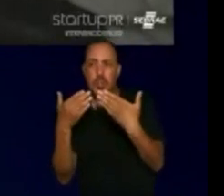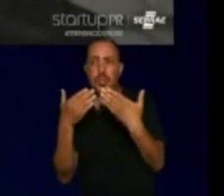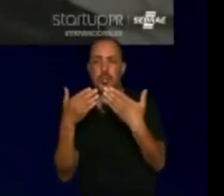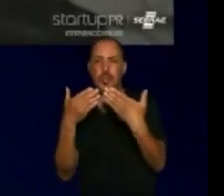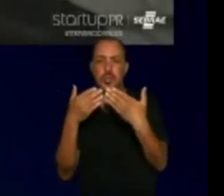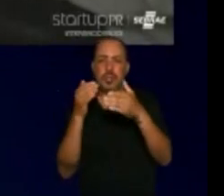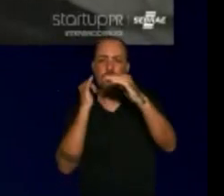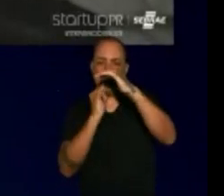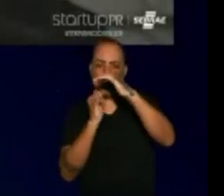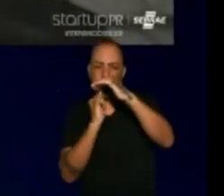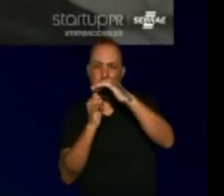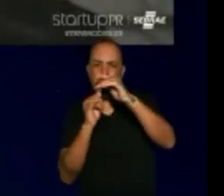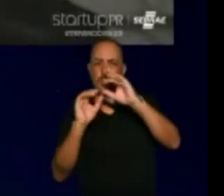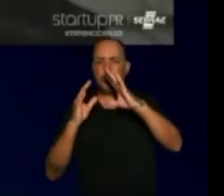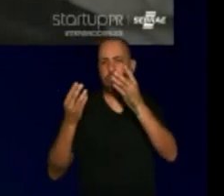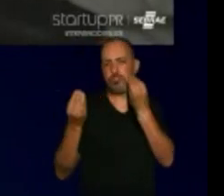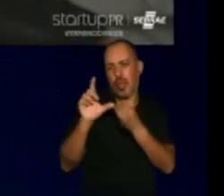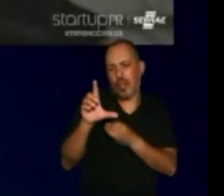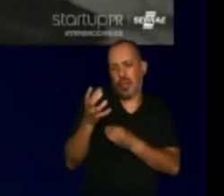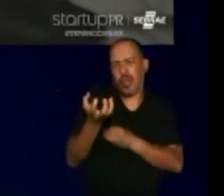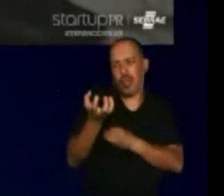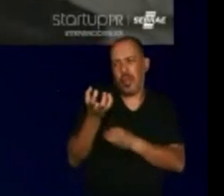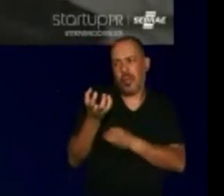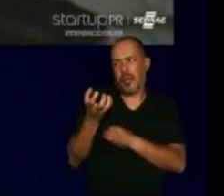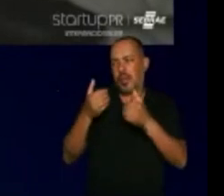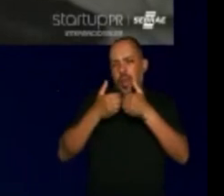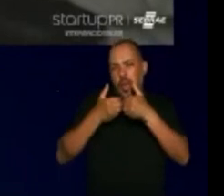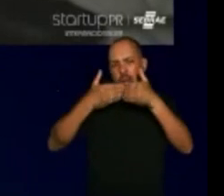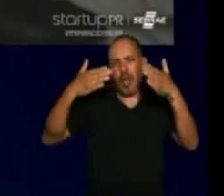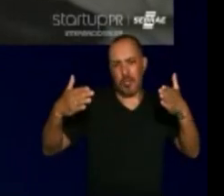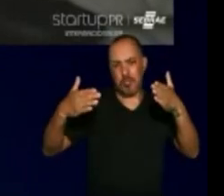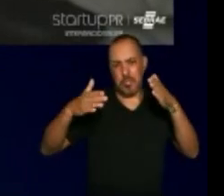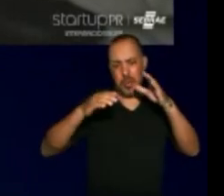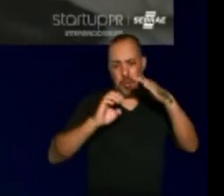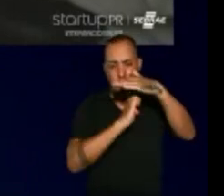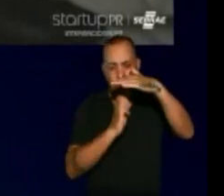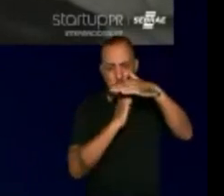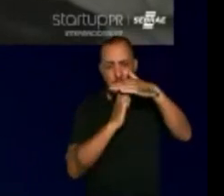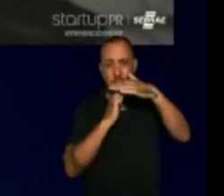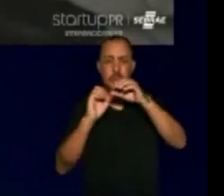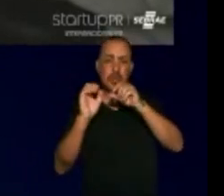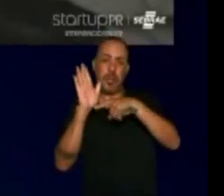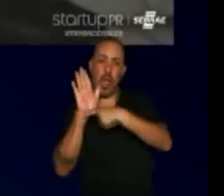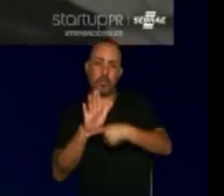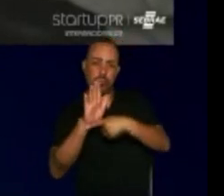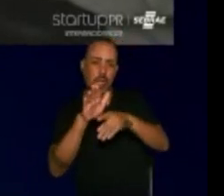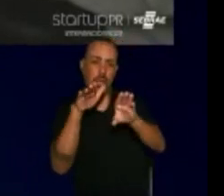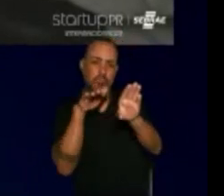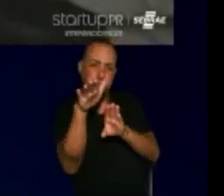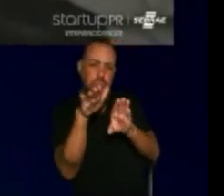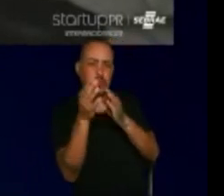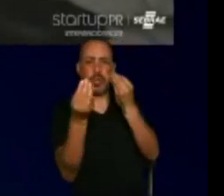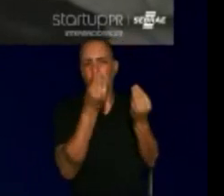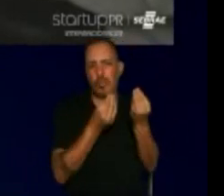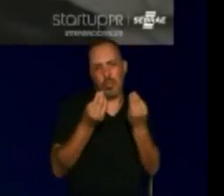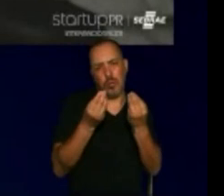das startups. Então, para a startup que quiser abrir uma operação na Estônia, então a gente vai auxiliar todo esse processo de como fazer